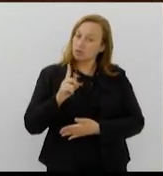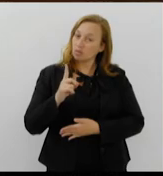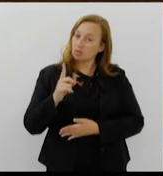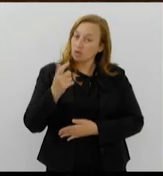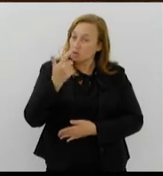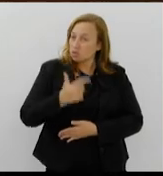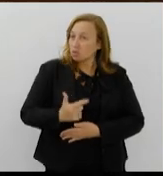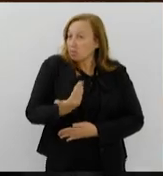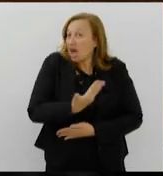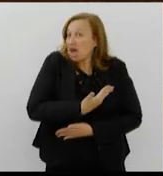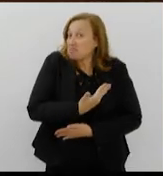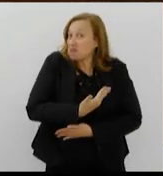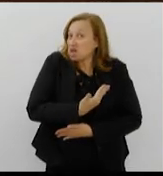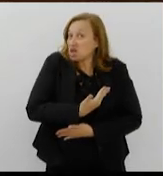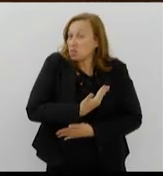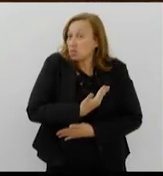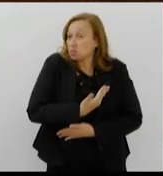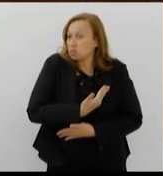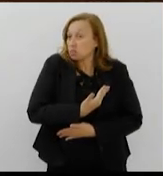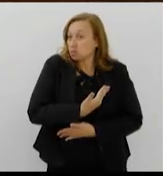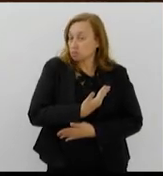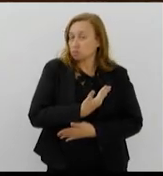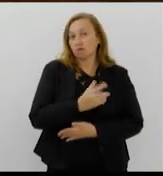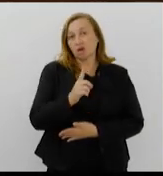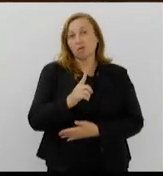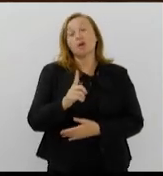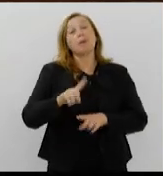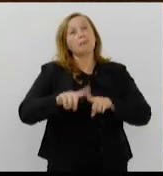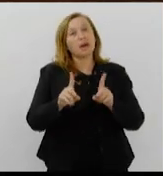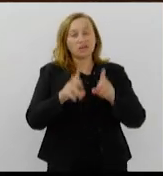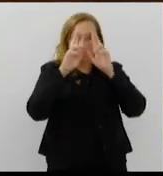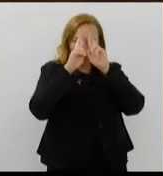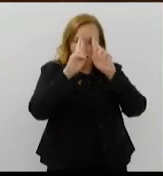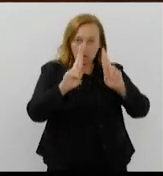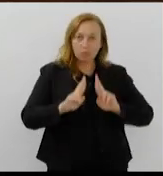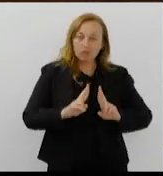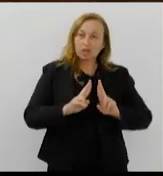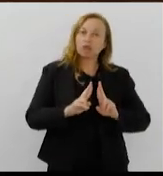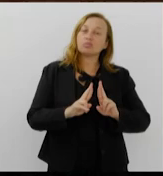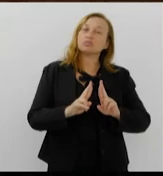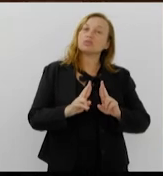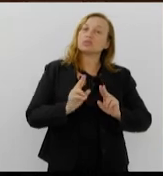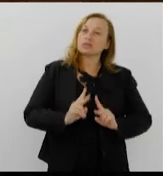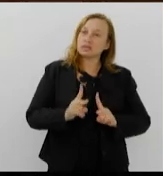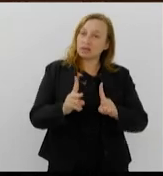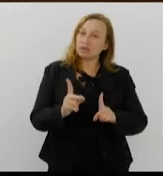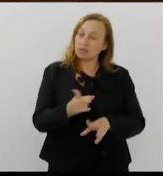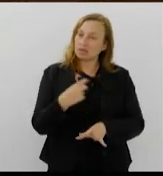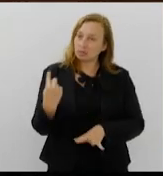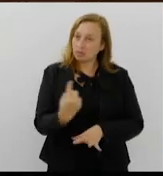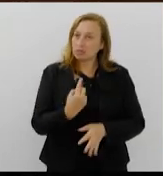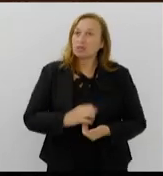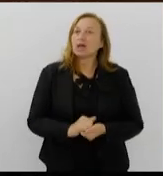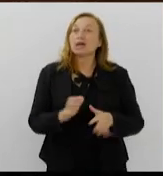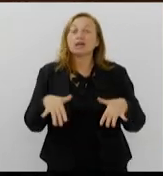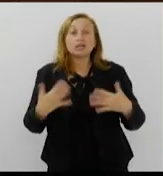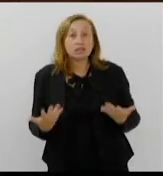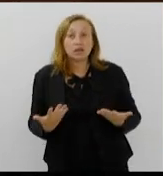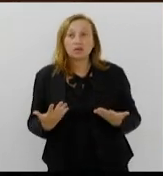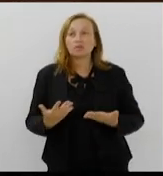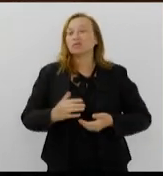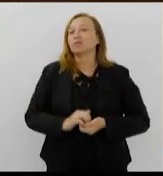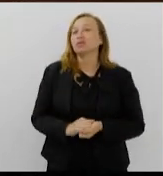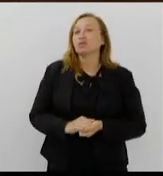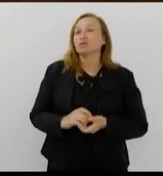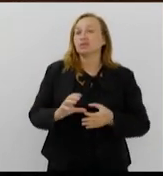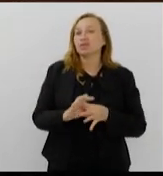respeitamos, Vossa Excelência cumpriu tudo, combinou comigo, me respeita, mas nós não temos uma convivência diária. Isso é um fato. Então, eu faço questão de deixar